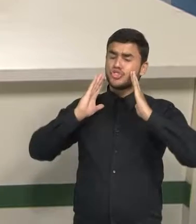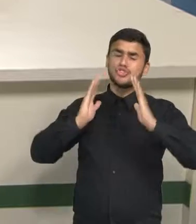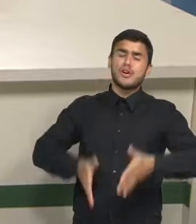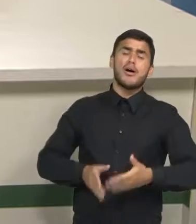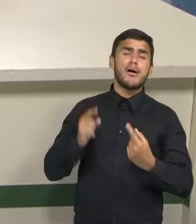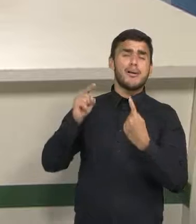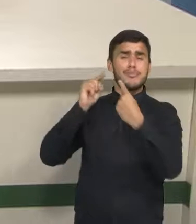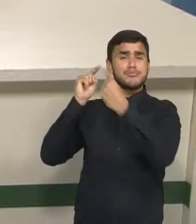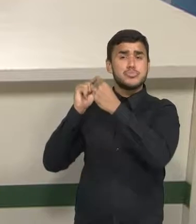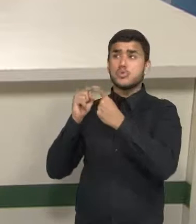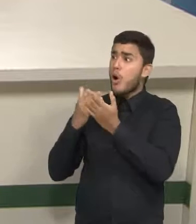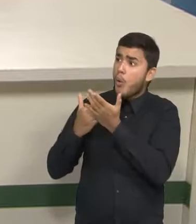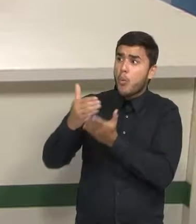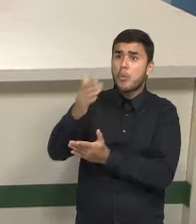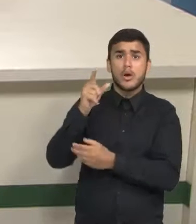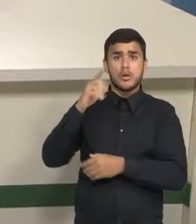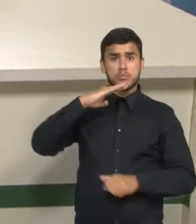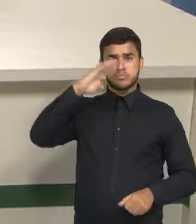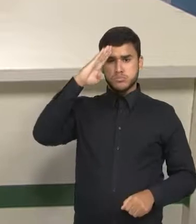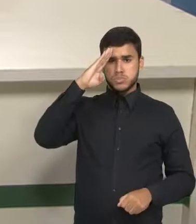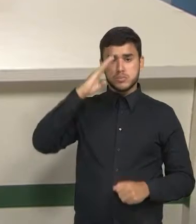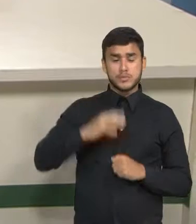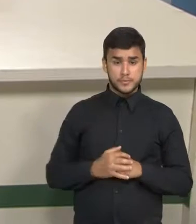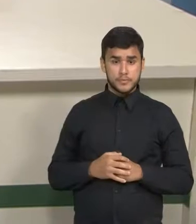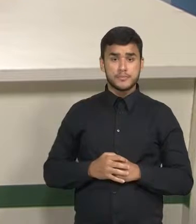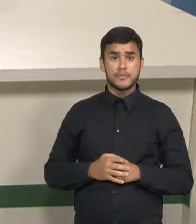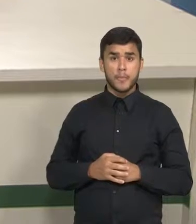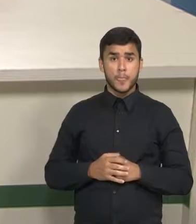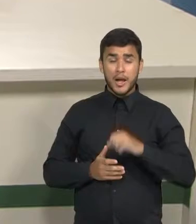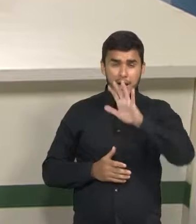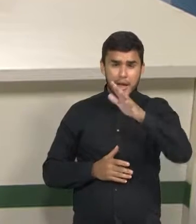em que um aluno deixa de ir numa aula